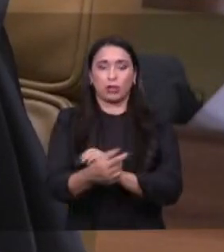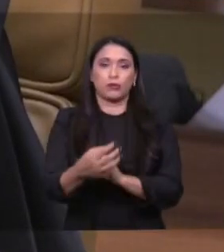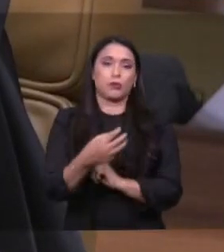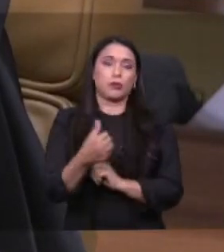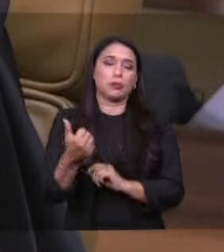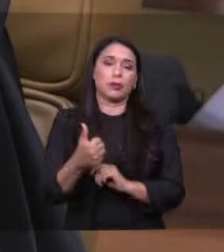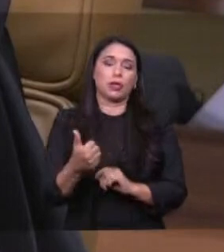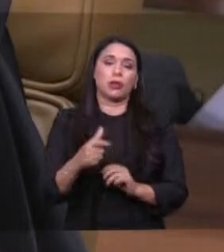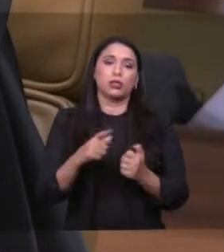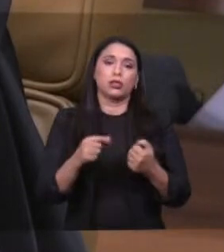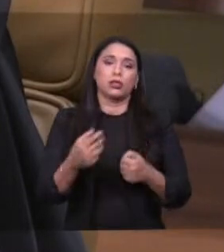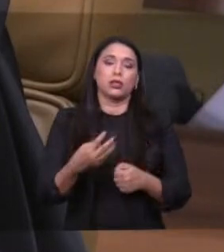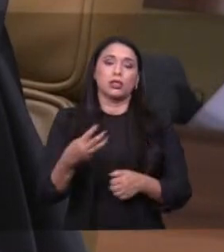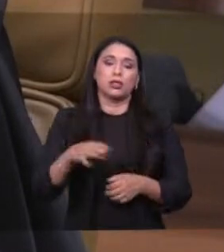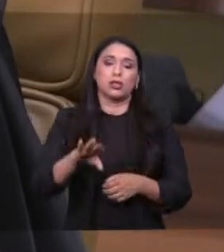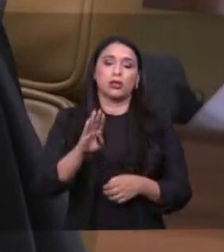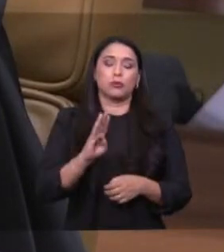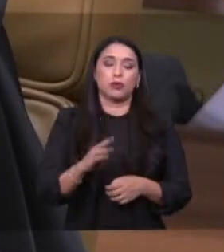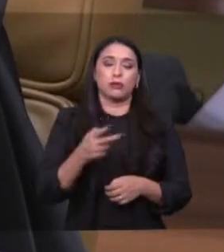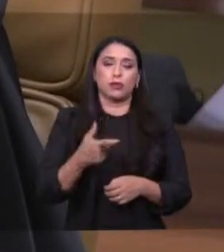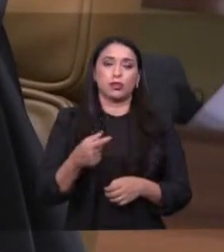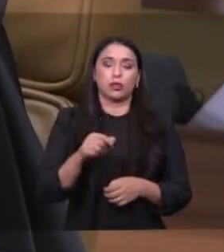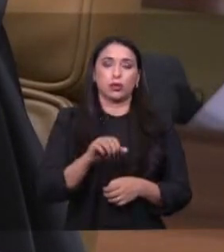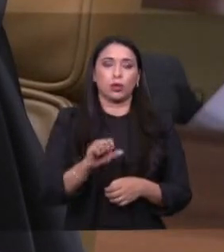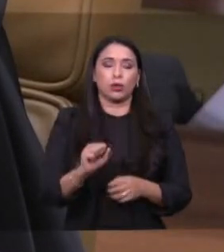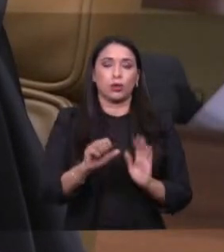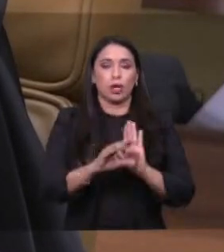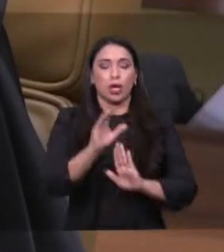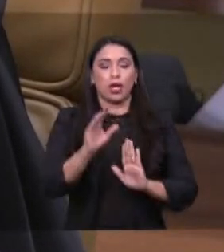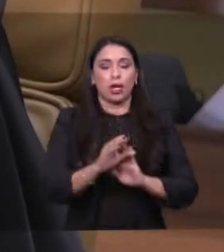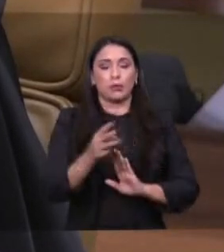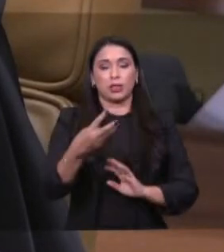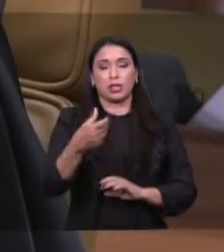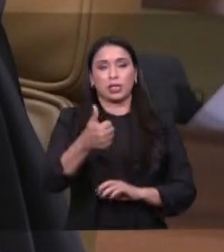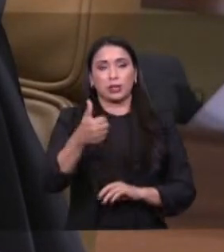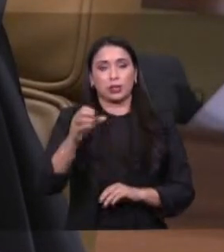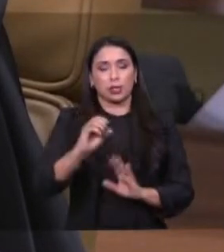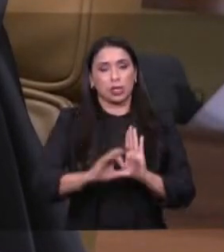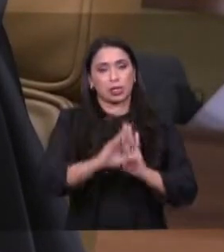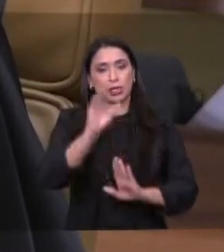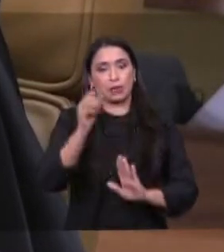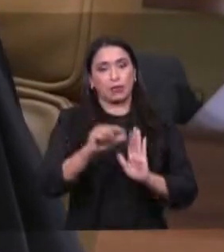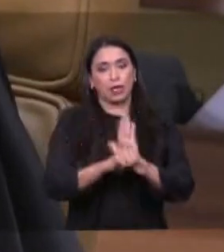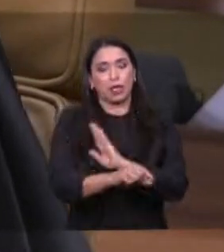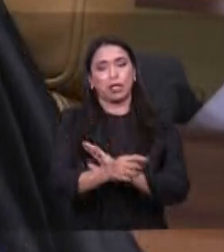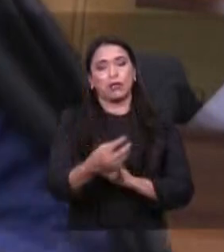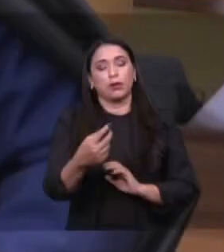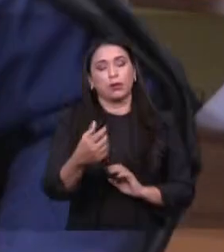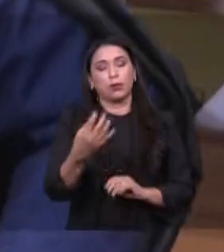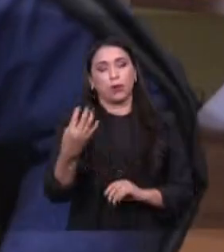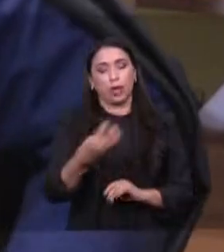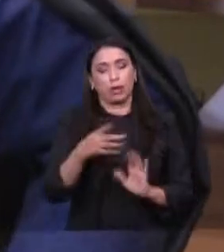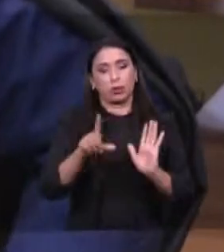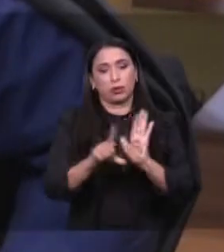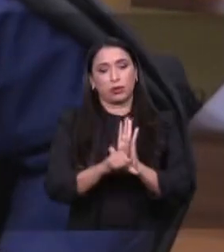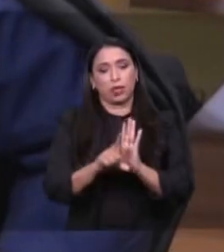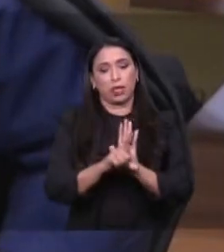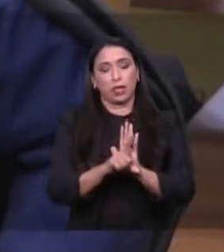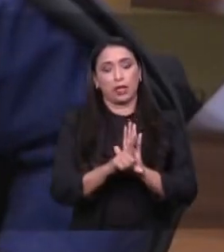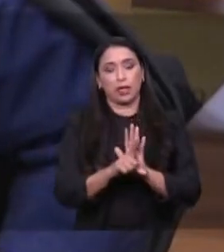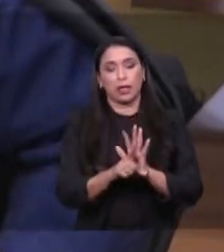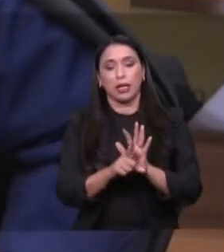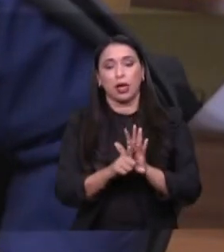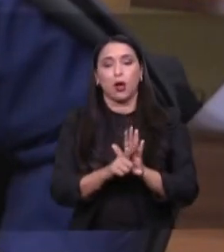B, ao artigo 28, caput, parágrafo 1º, e ao artigo 310, caput e parágrafo 4º da lei, nos